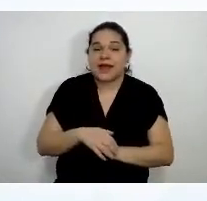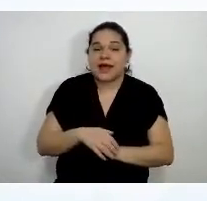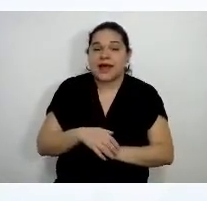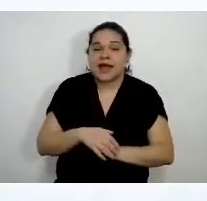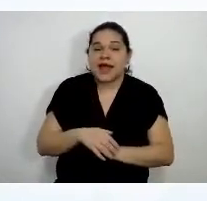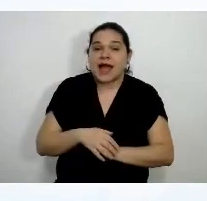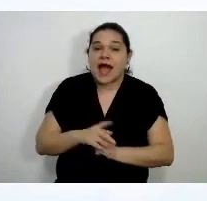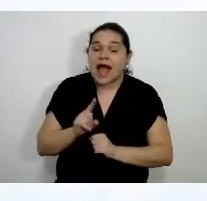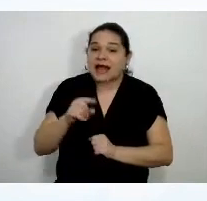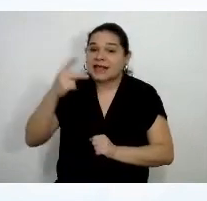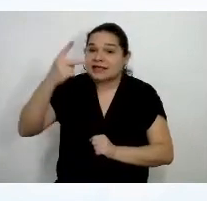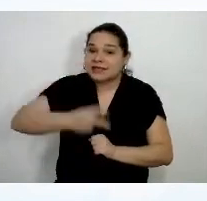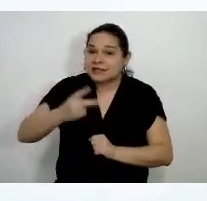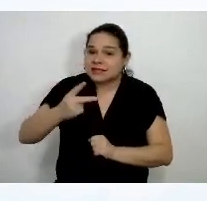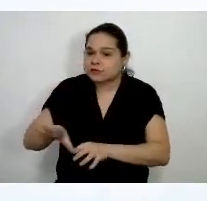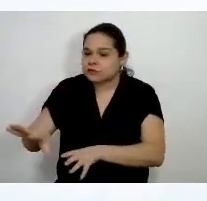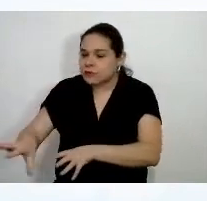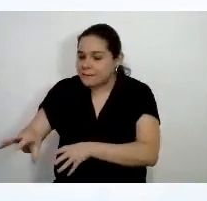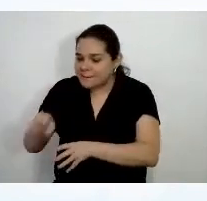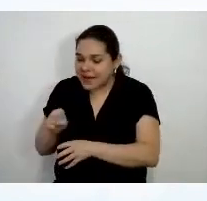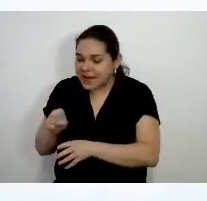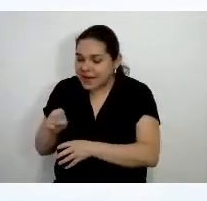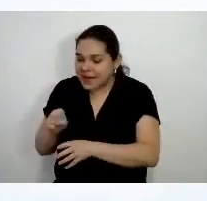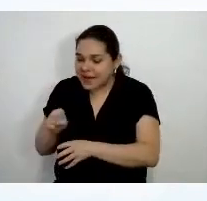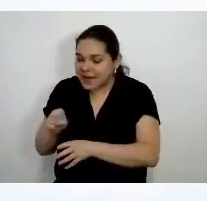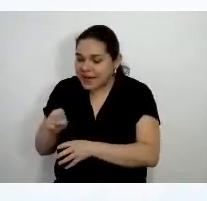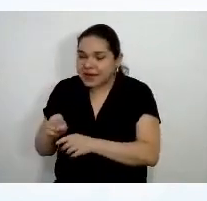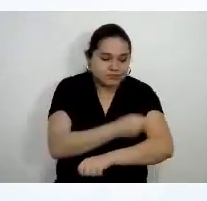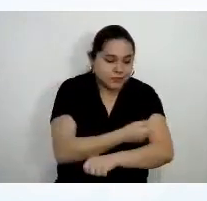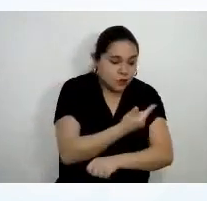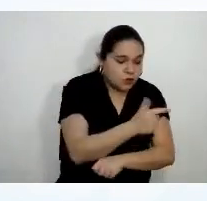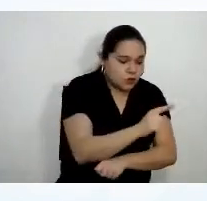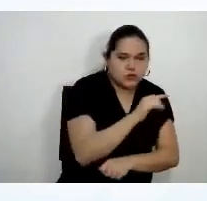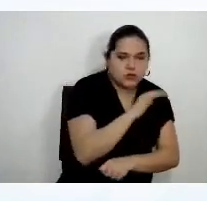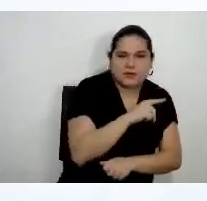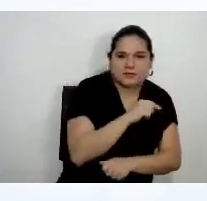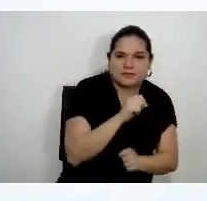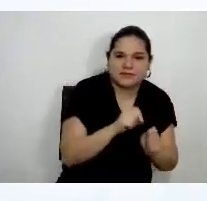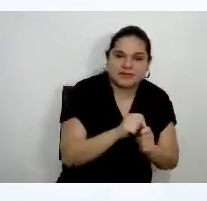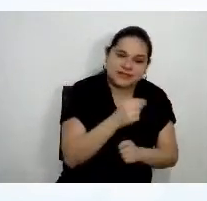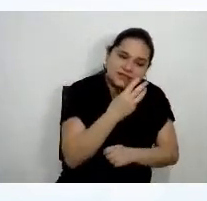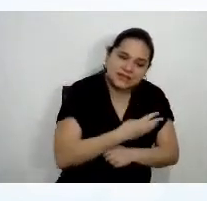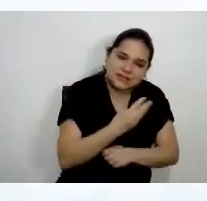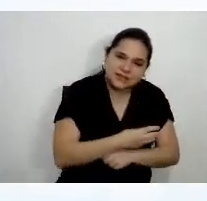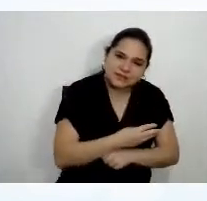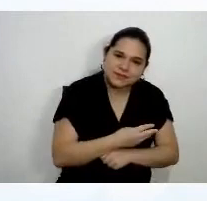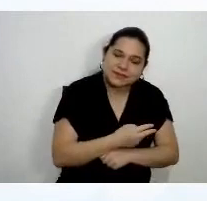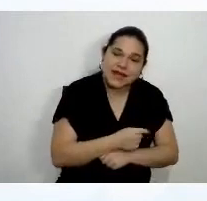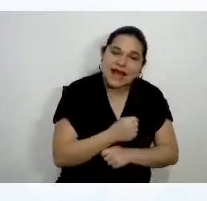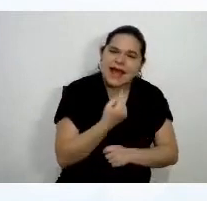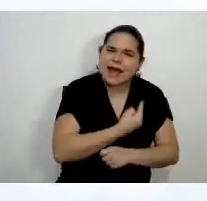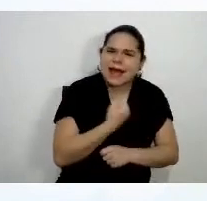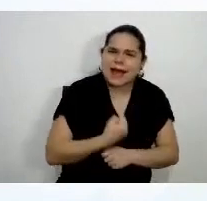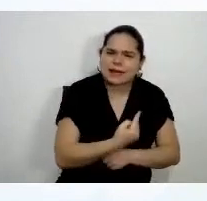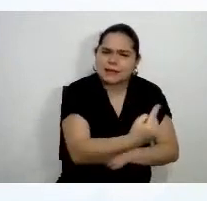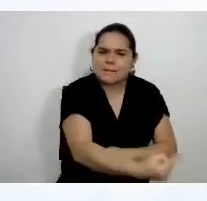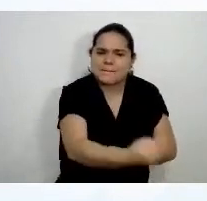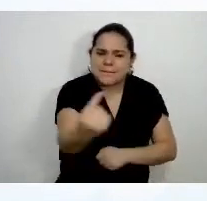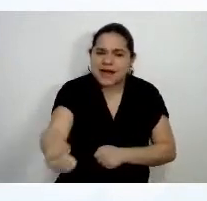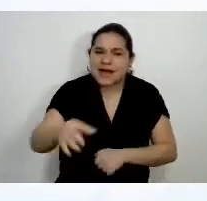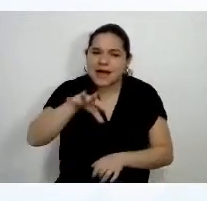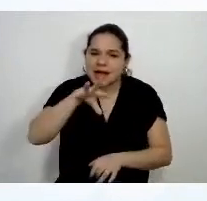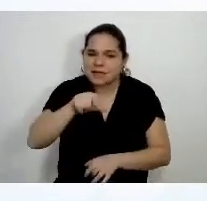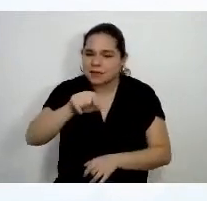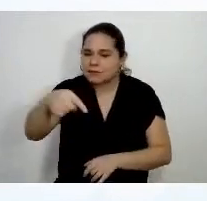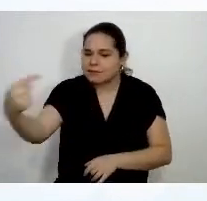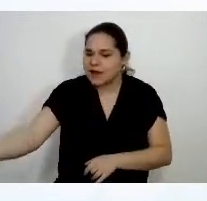meio de cultura e passa para um terceiro. Ele vai cada vez perdendo, cada passada dessa ele perde capacidade de produzir